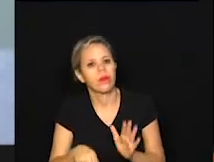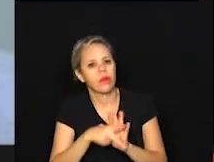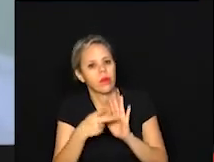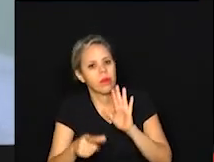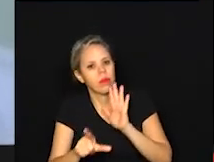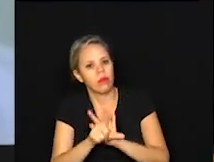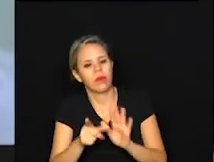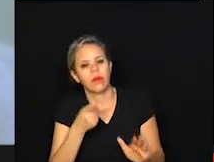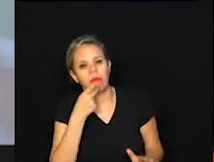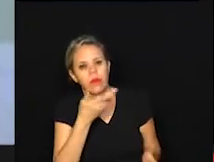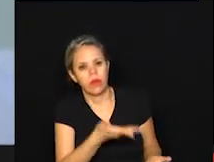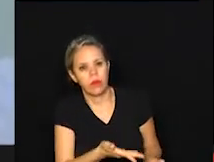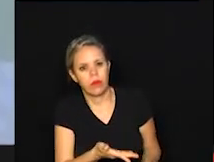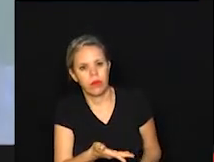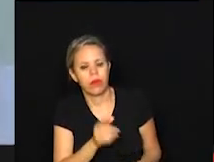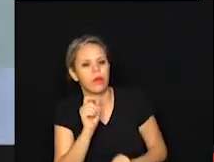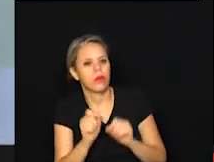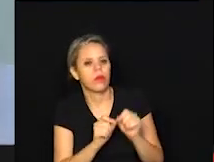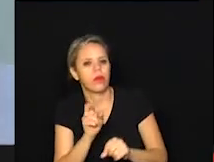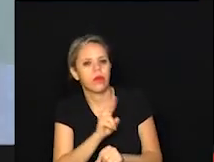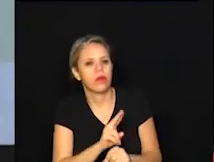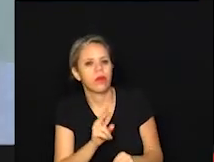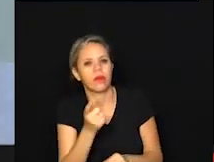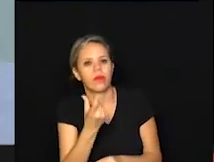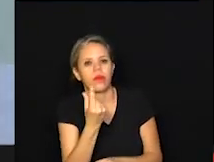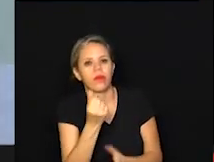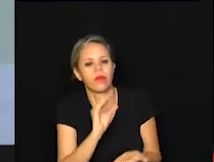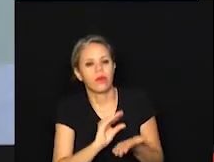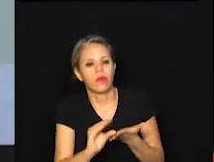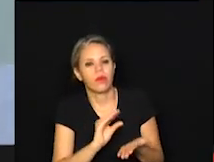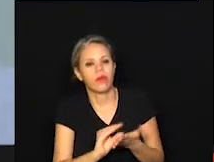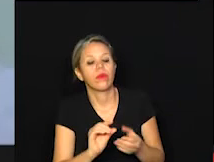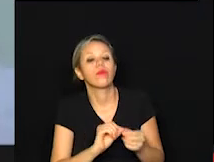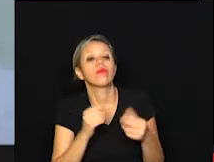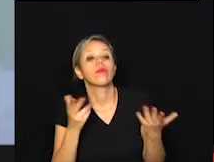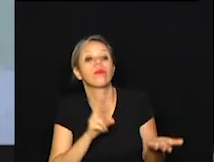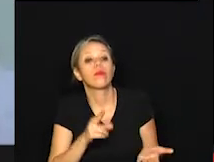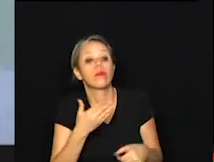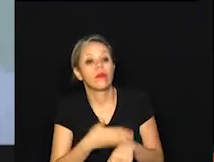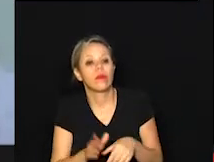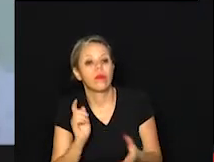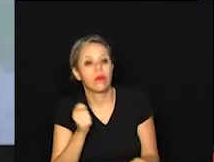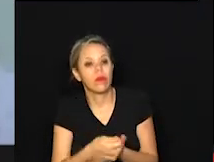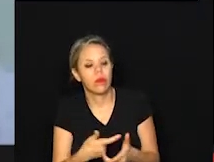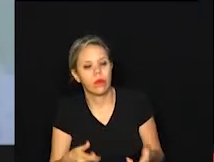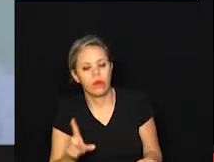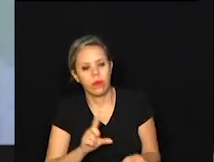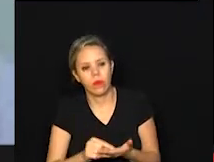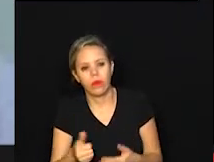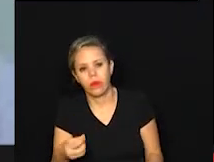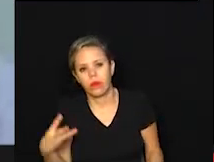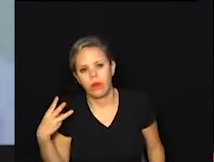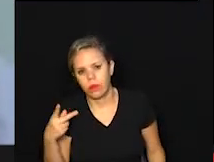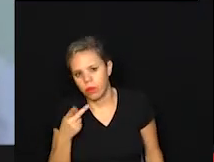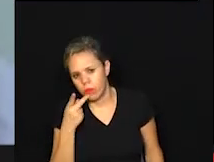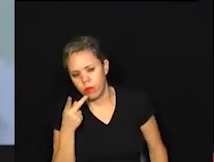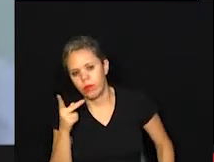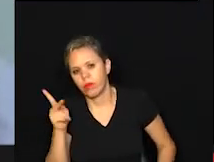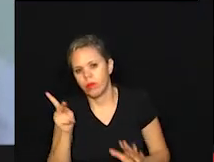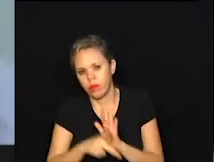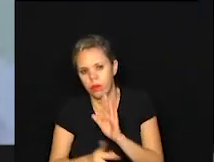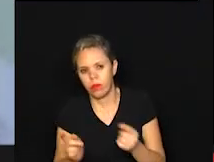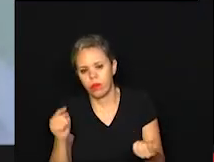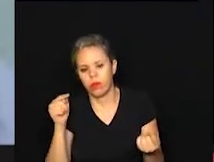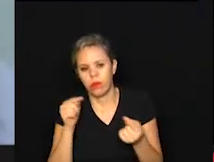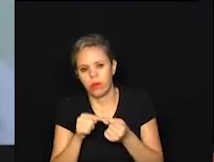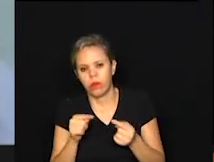lei diz para o que esse valor pode ser investido. No artigo 13 ele fala: projetos